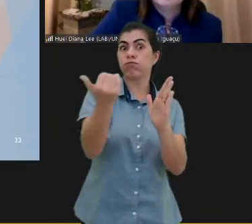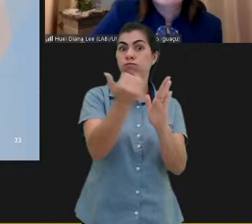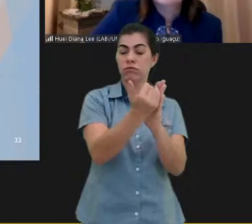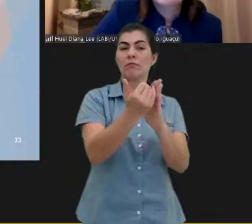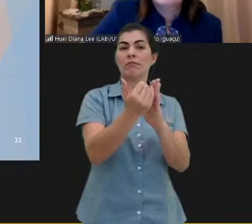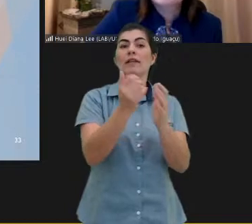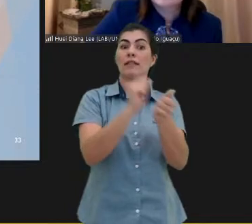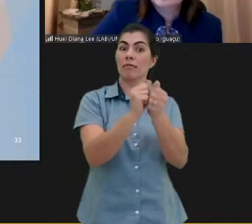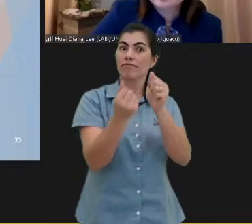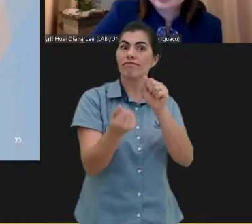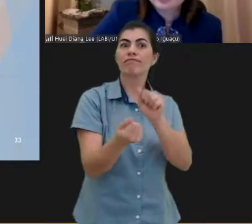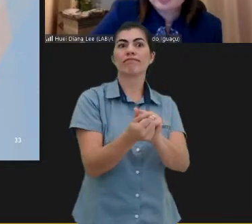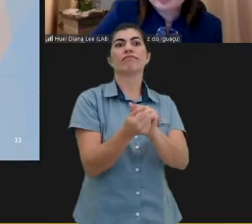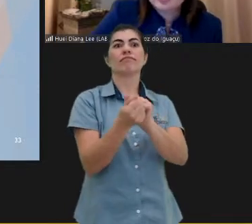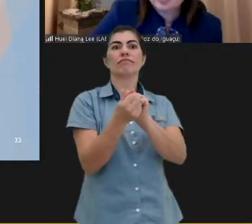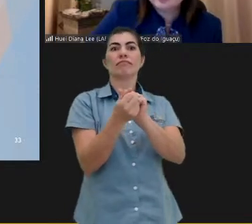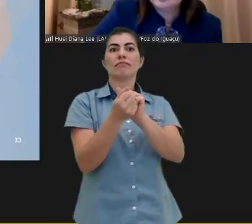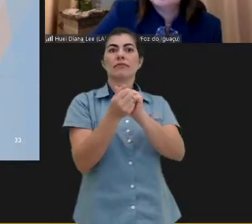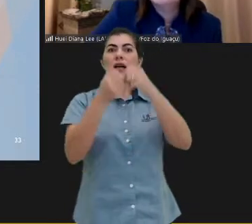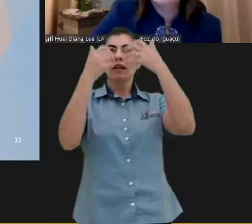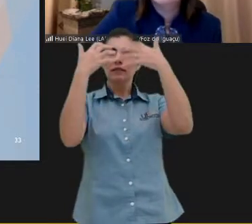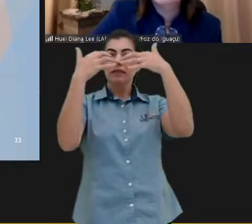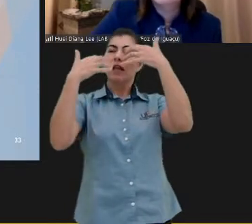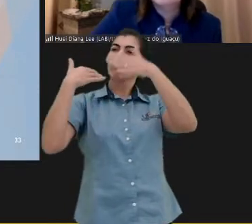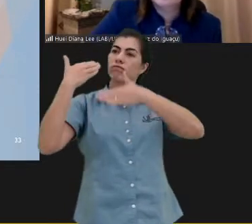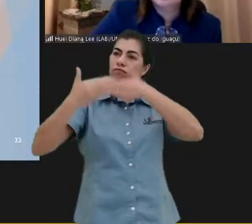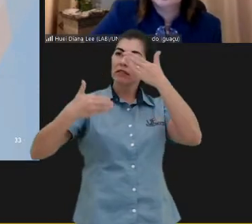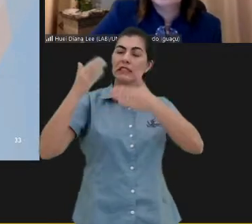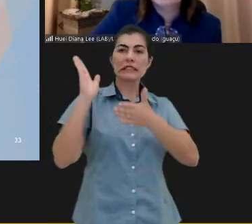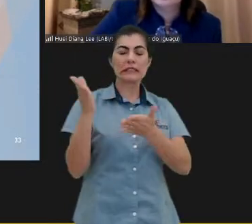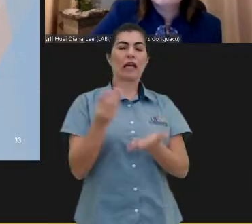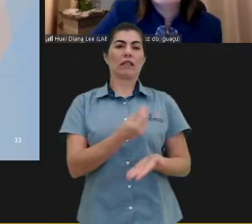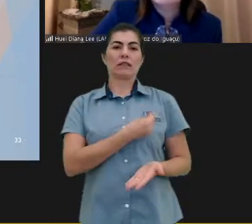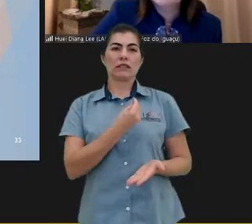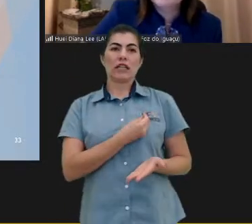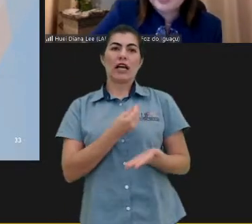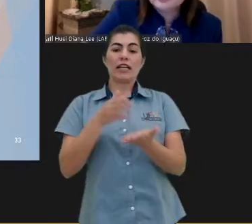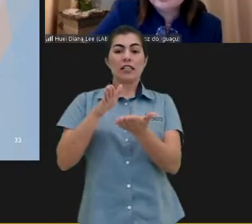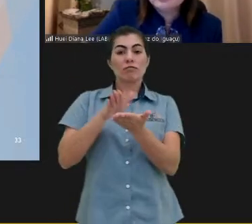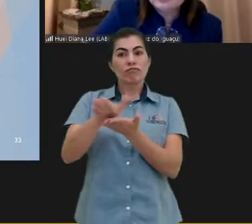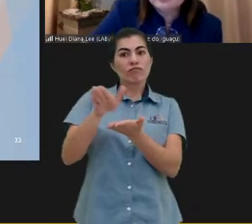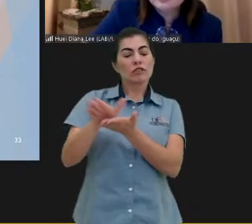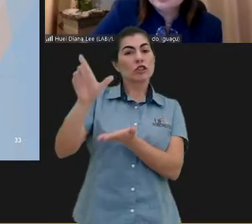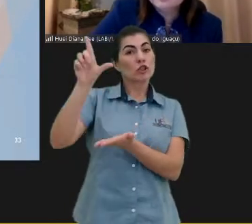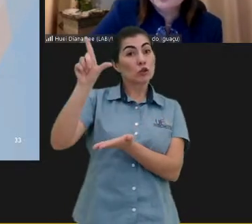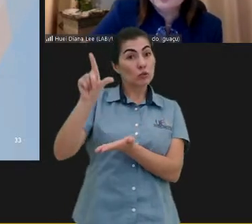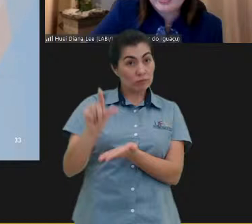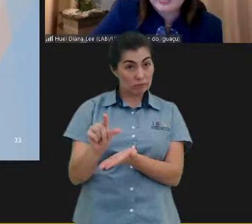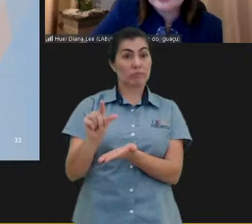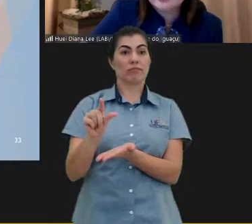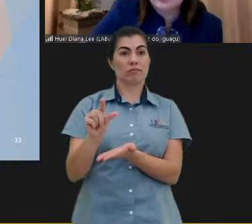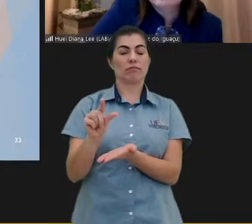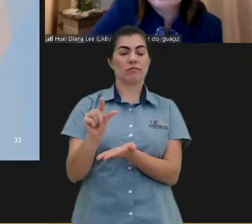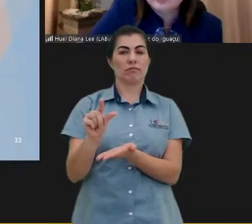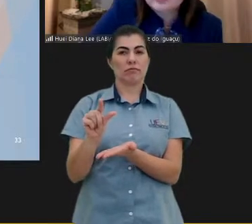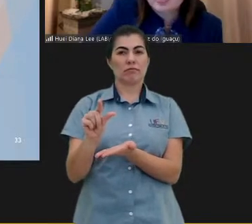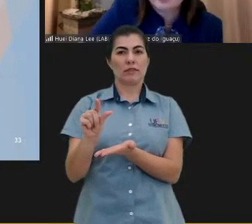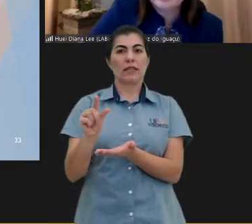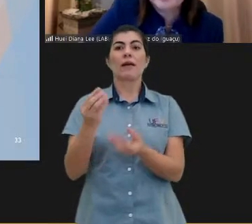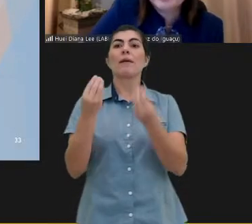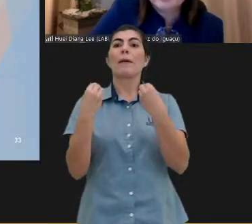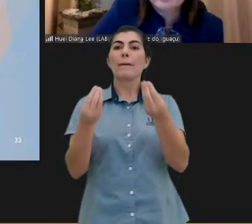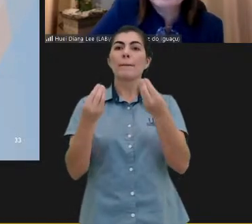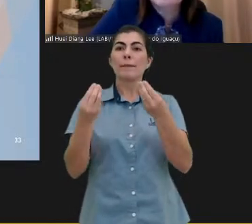apropriados, racionalizar processos existentes, reduzir custos, para de fato transformar essa onda,